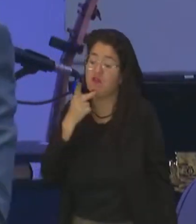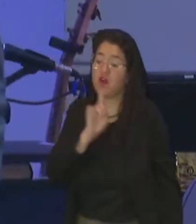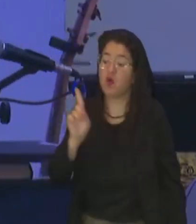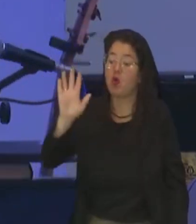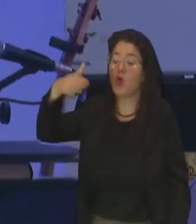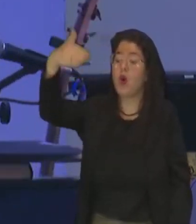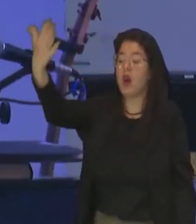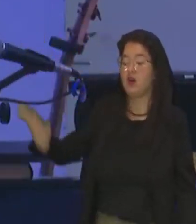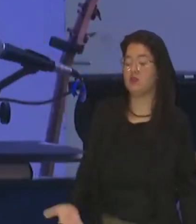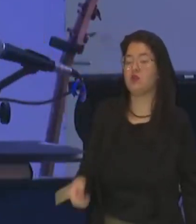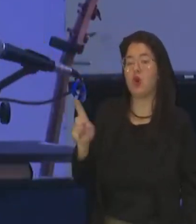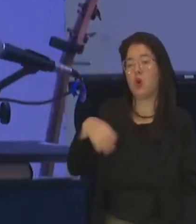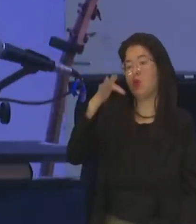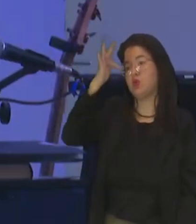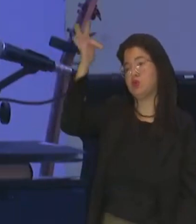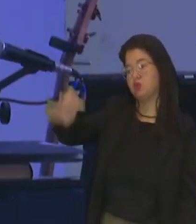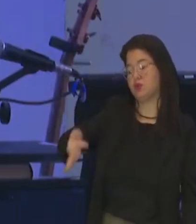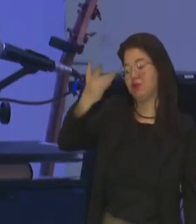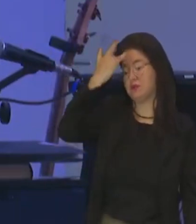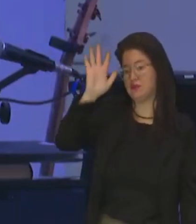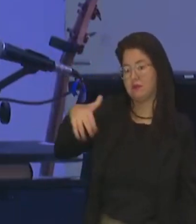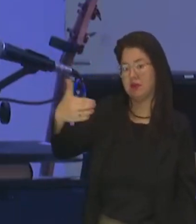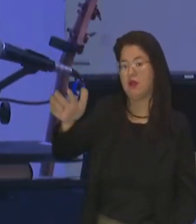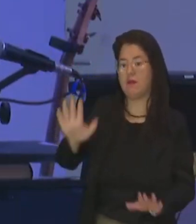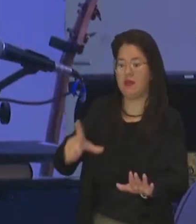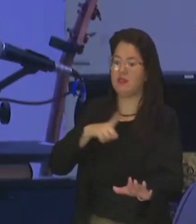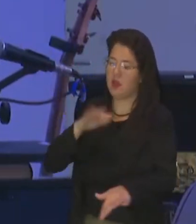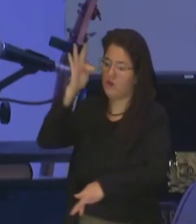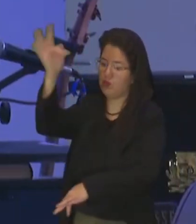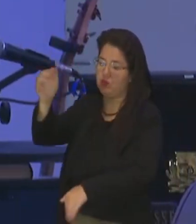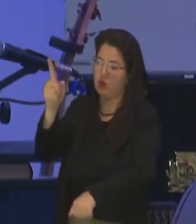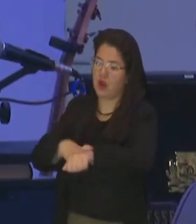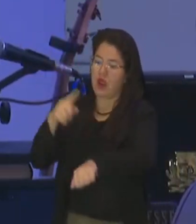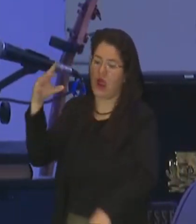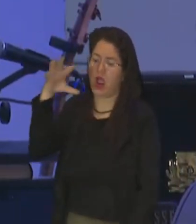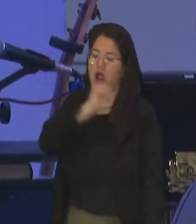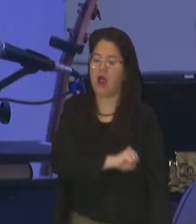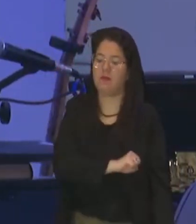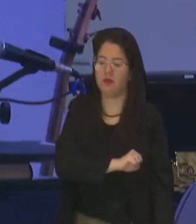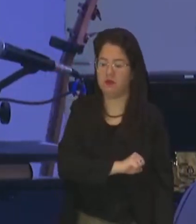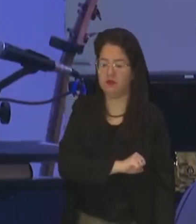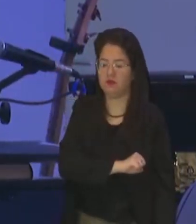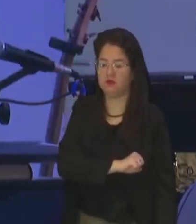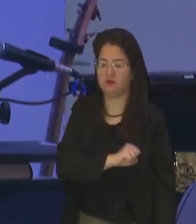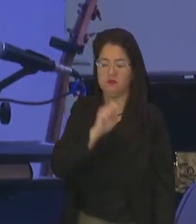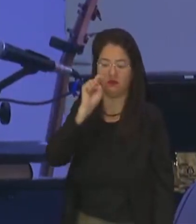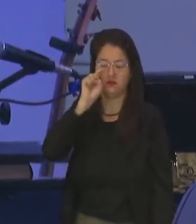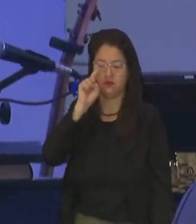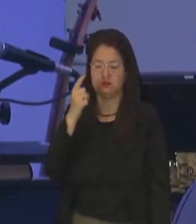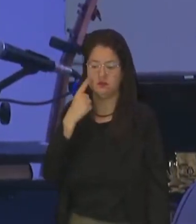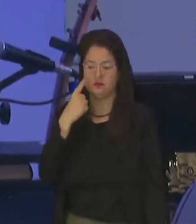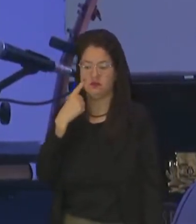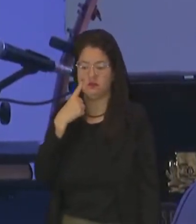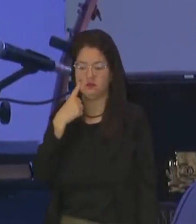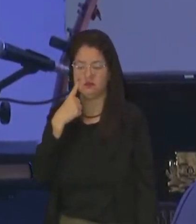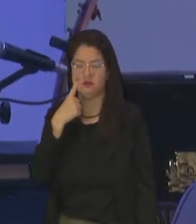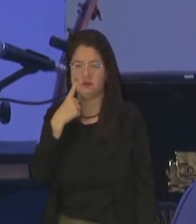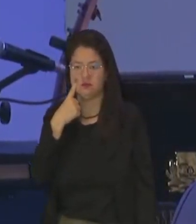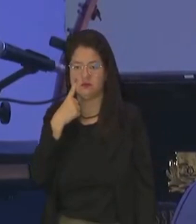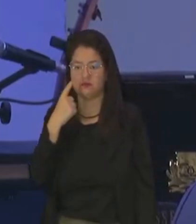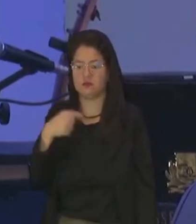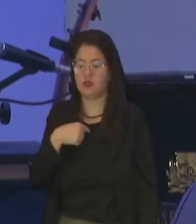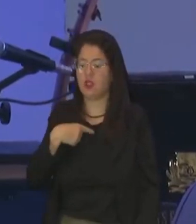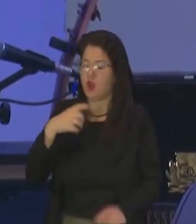Esse é o futuro indefinido. Mas tem o futuro imediato. Está vendo que entrou um to ali no meio? Ó, o atozar com a cre. Eu